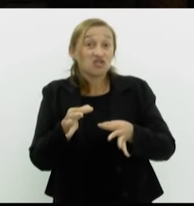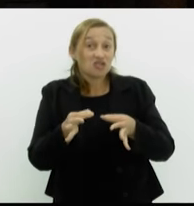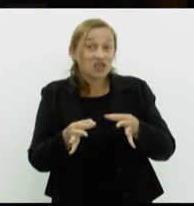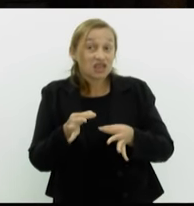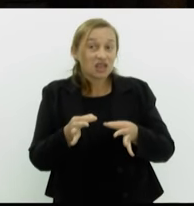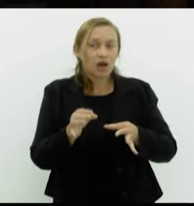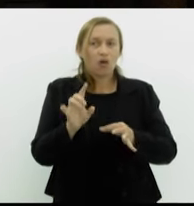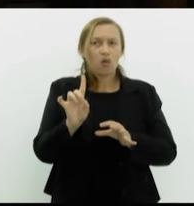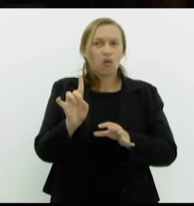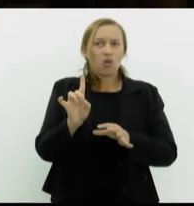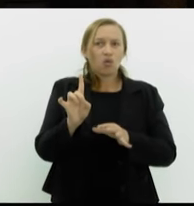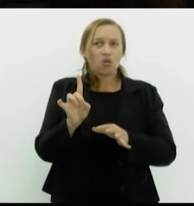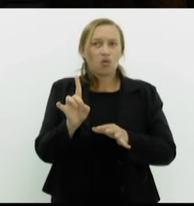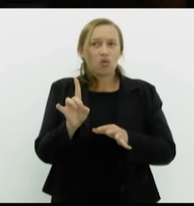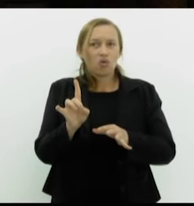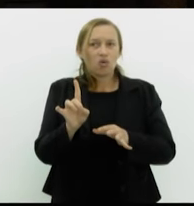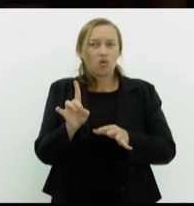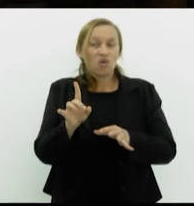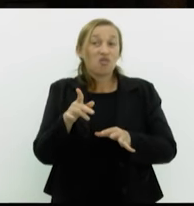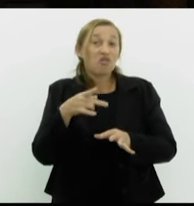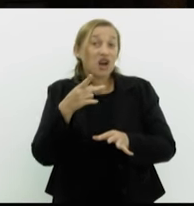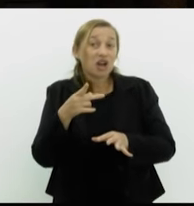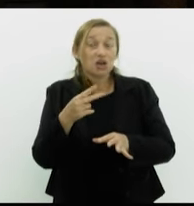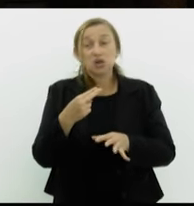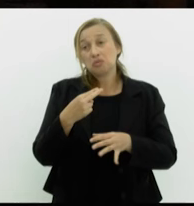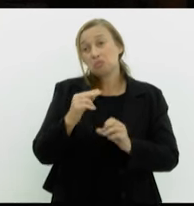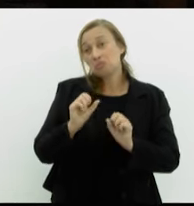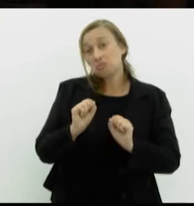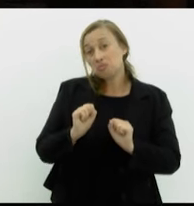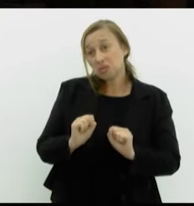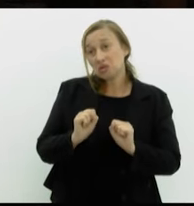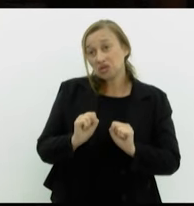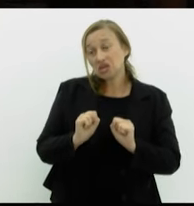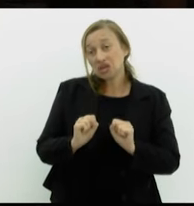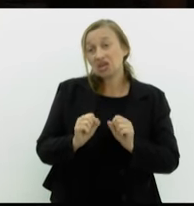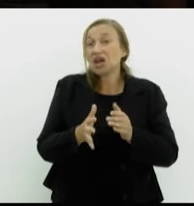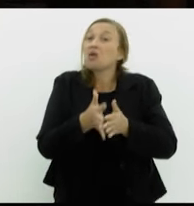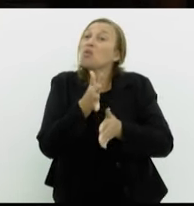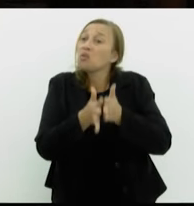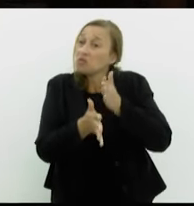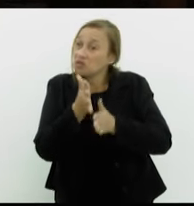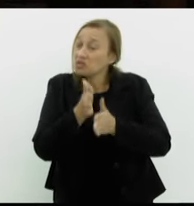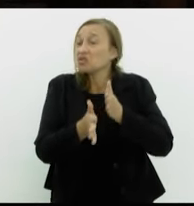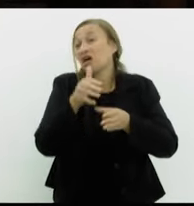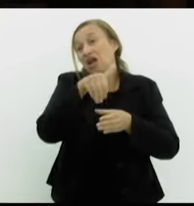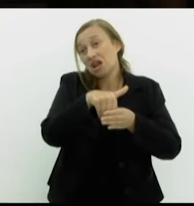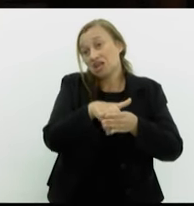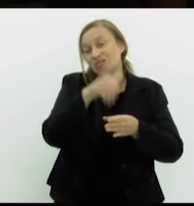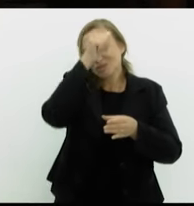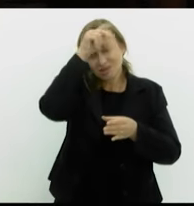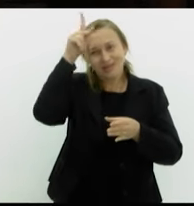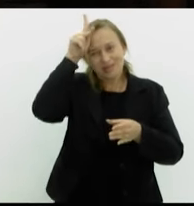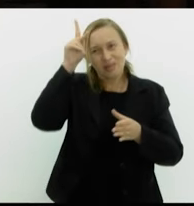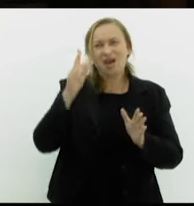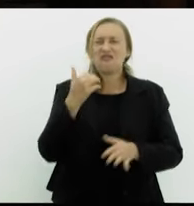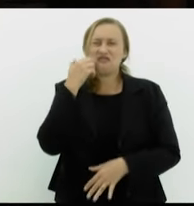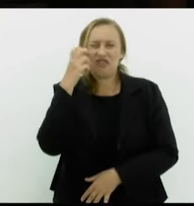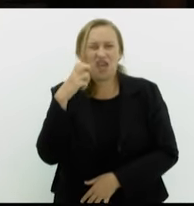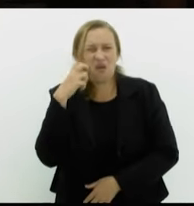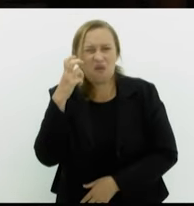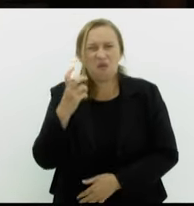com a cortina de fumaça de que poderíamos estar atrapalhando a eleição municipal.